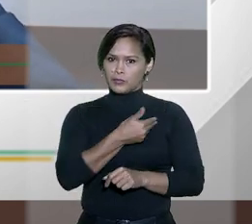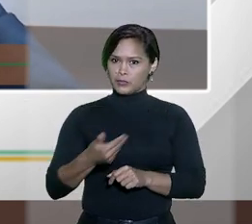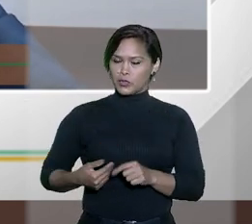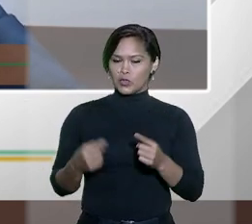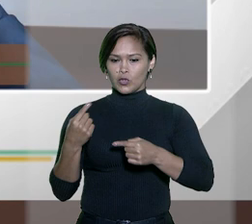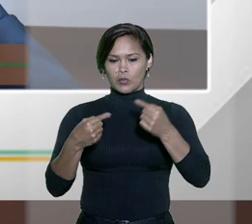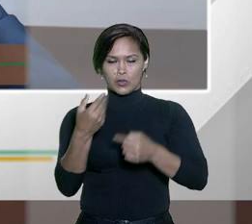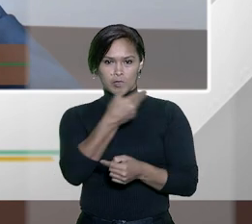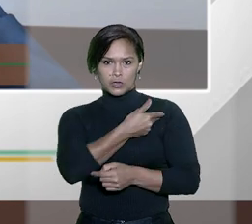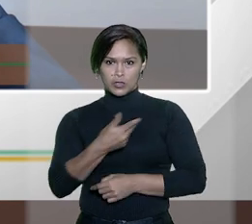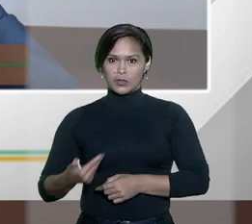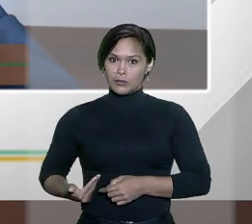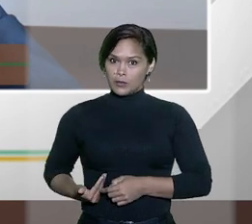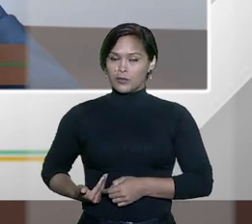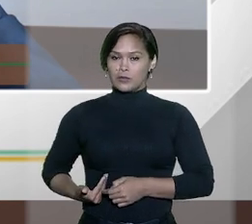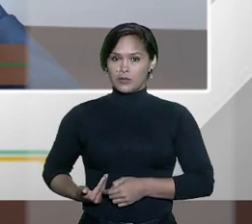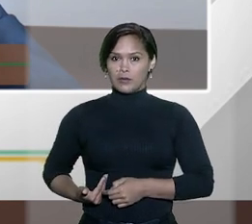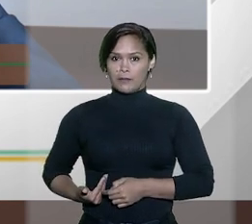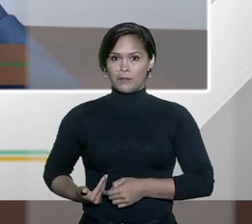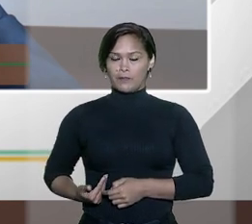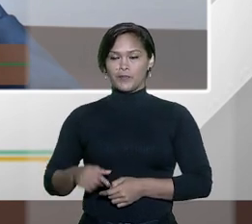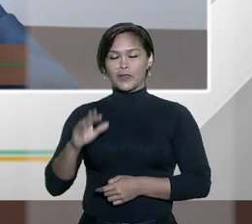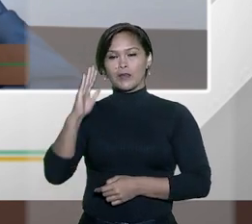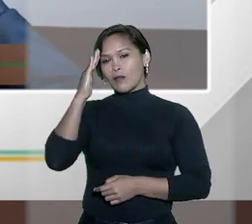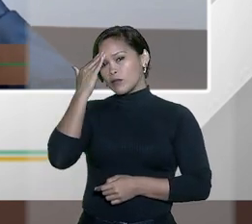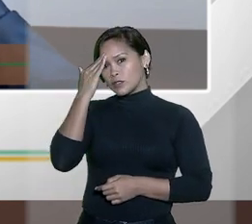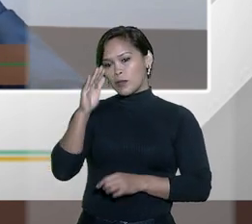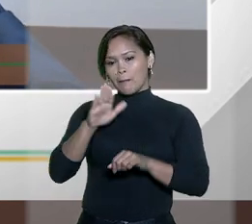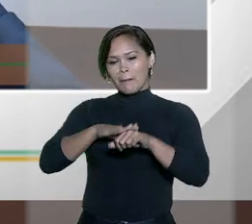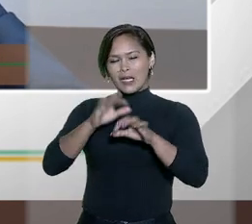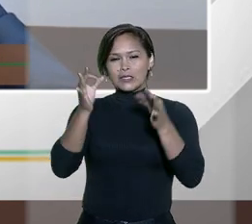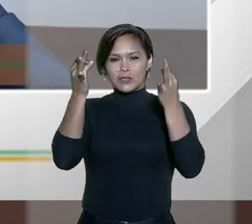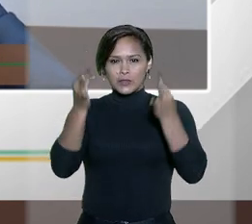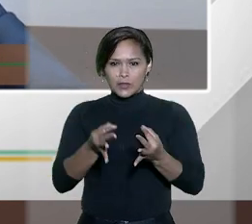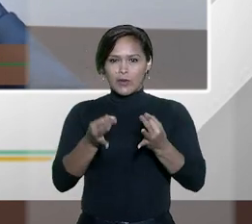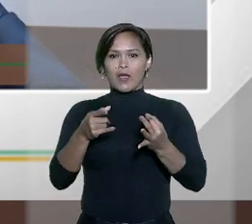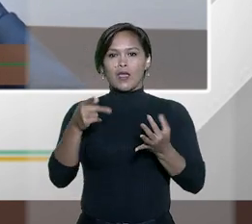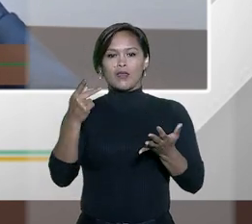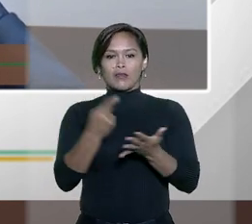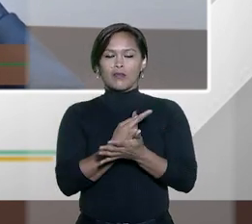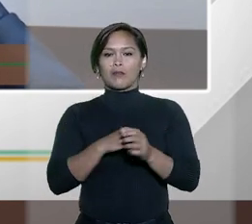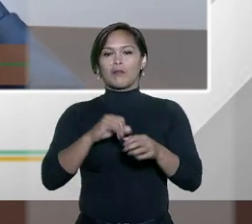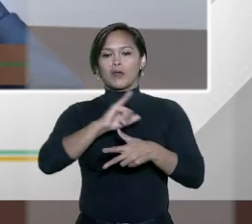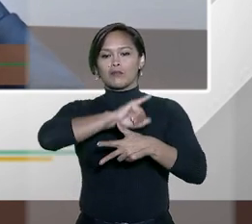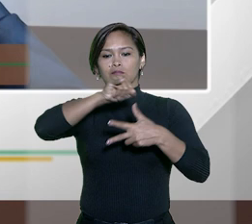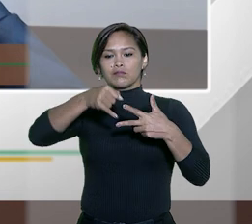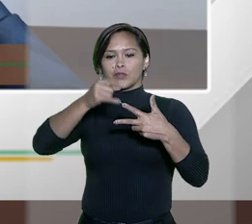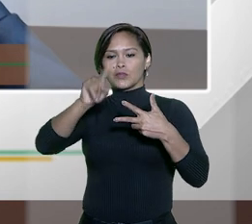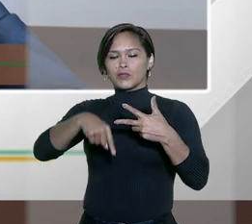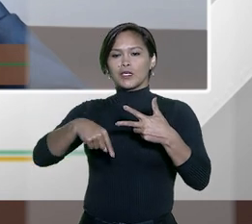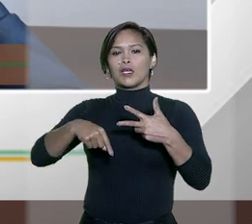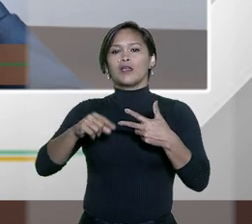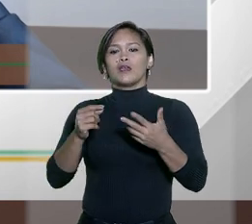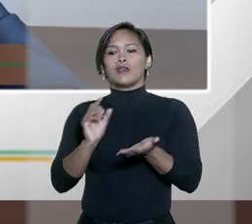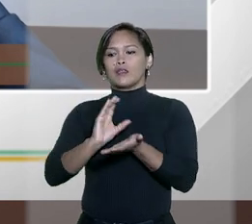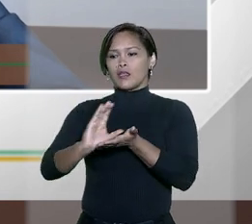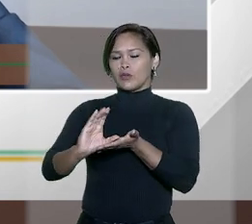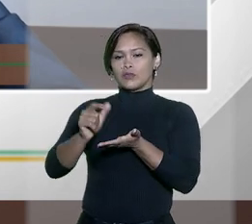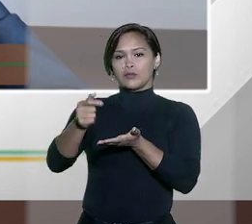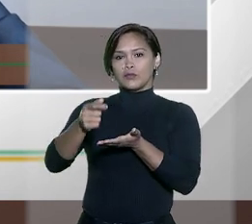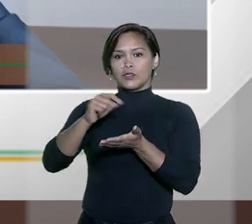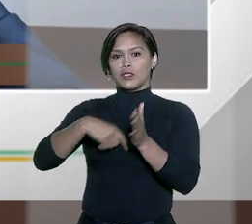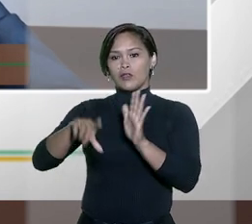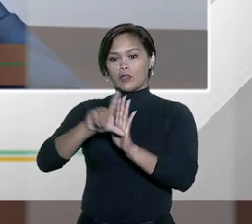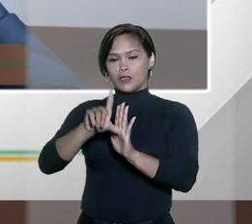públicos, de políticas públicas, uma interpretação mais correta dada pelo Poder Judiciário, à luz da Constituição, à luz